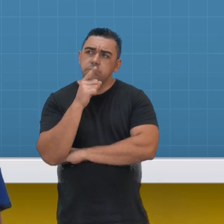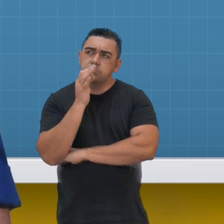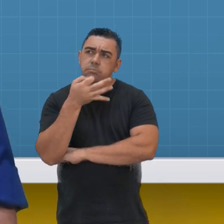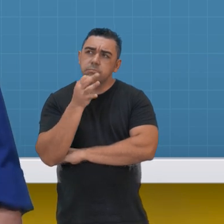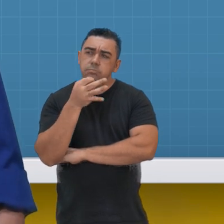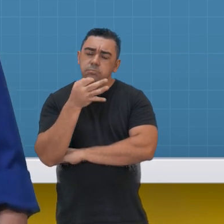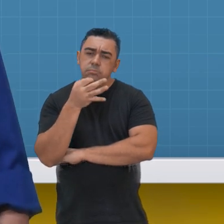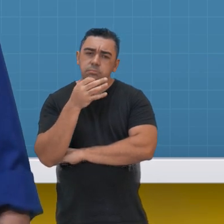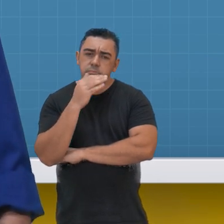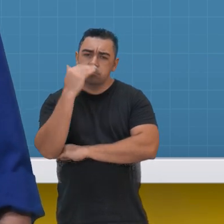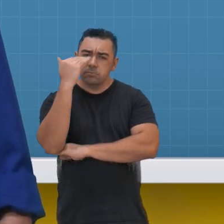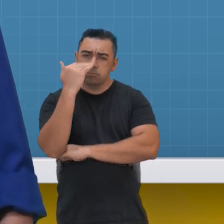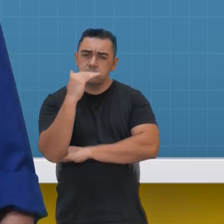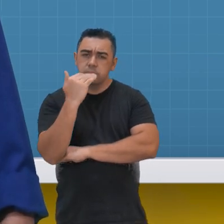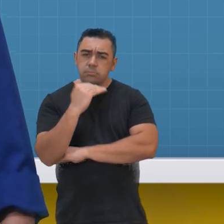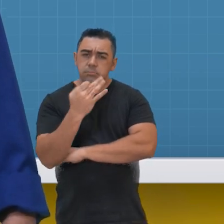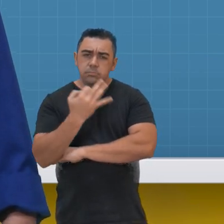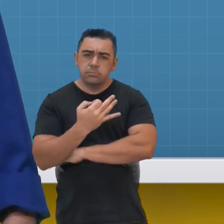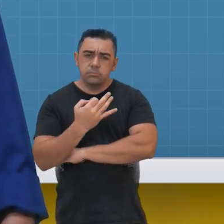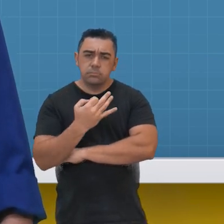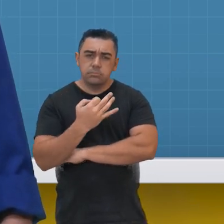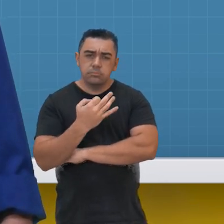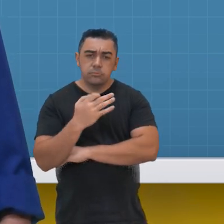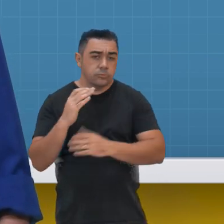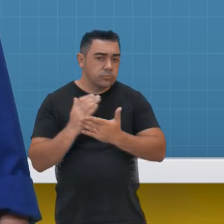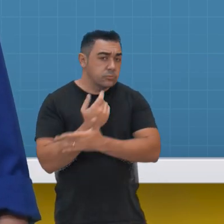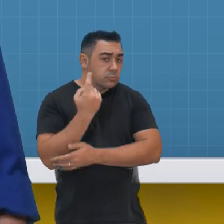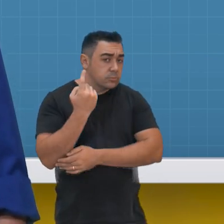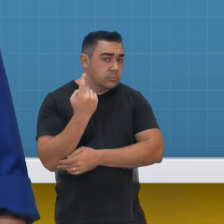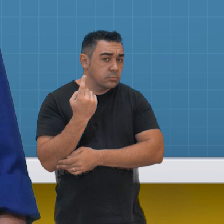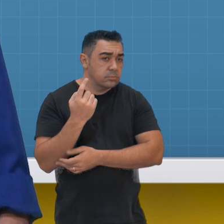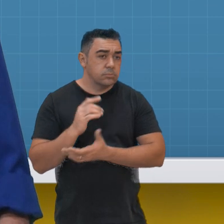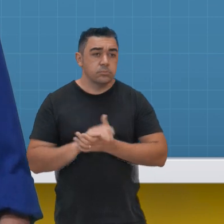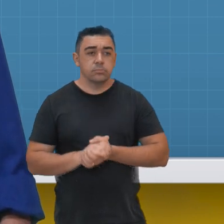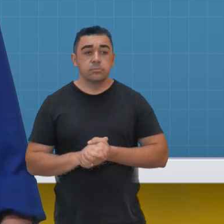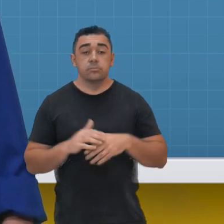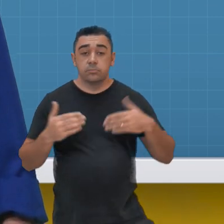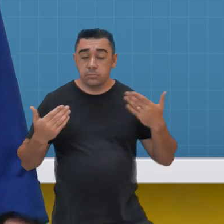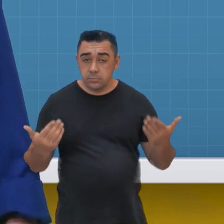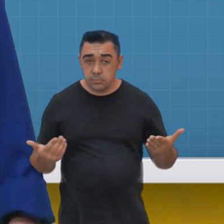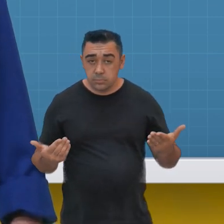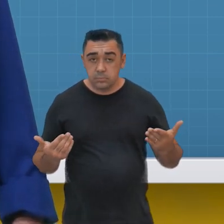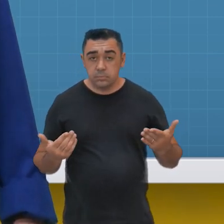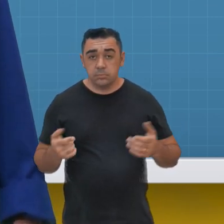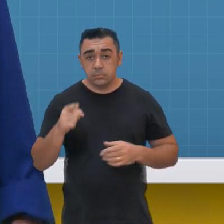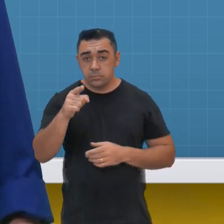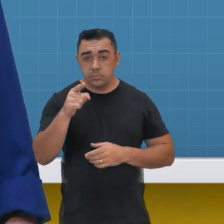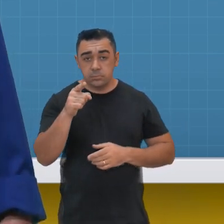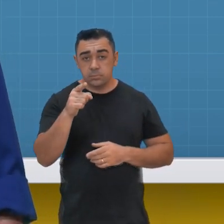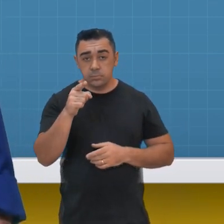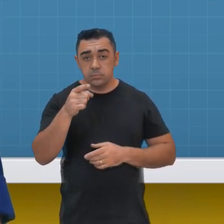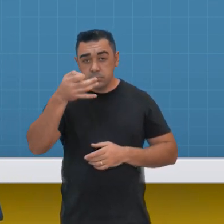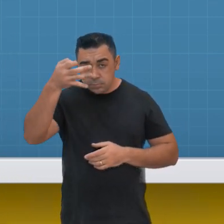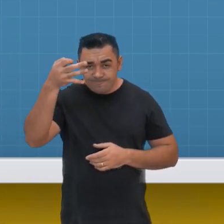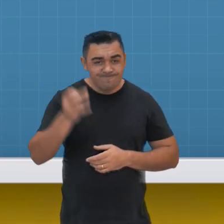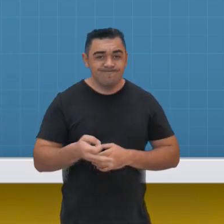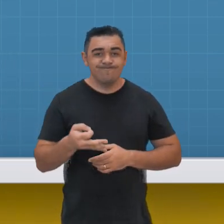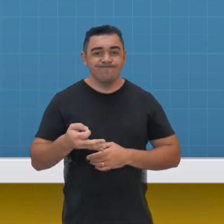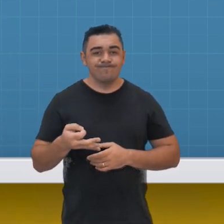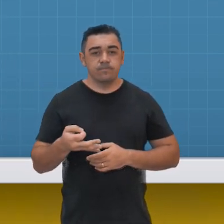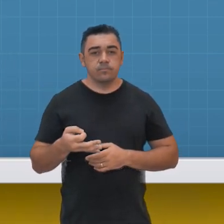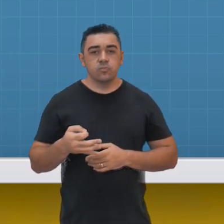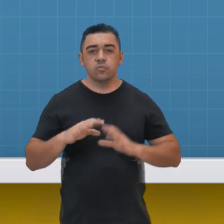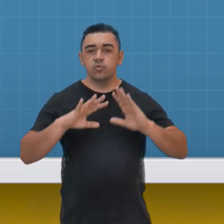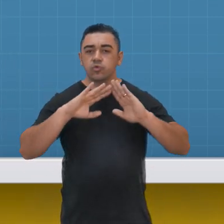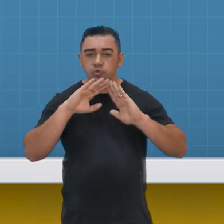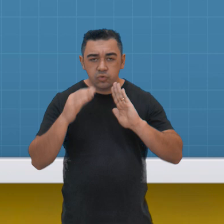todas certas. Ou você excluiu alguma? Pois bem, você